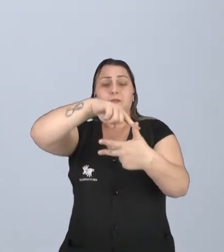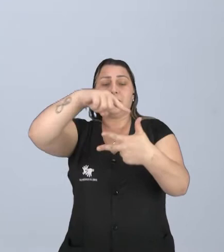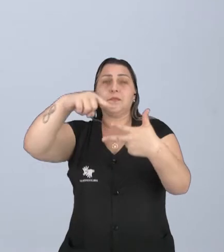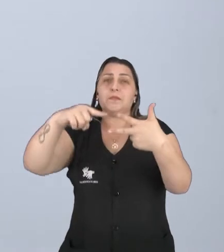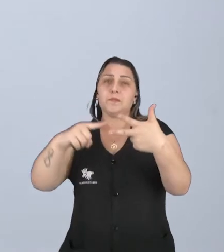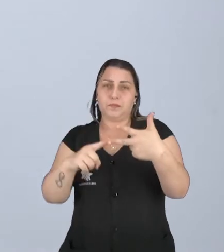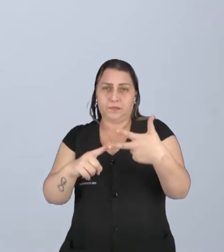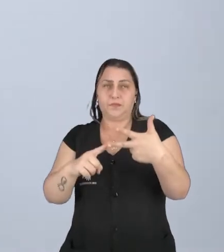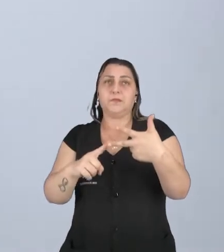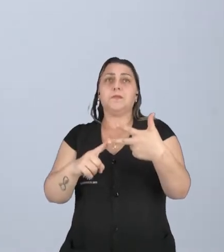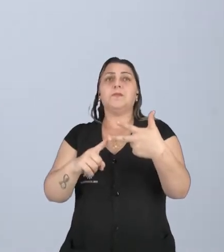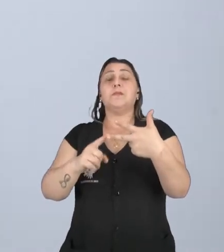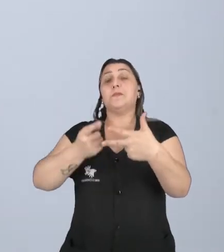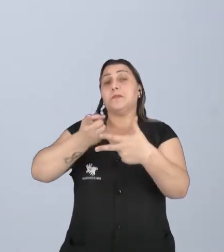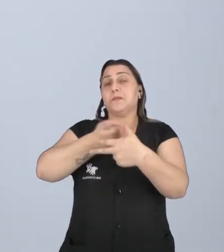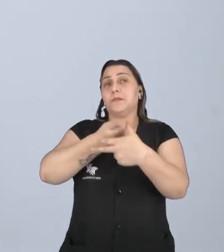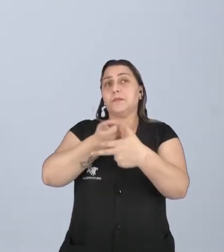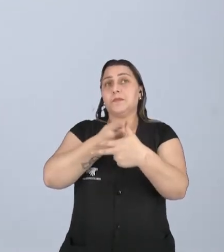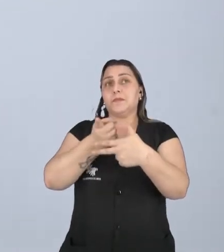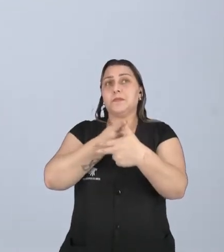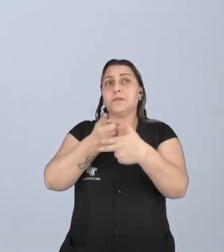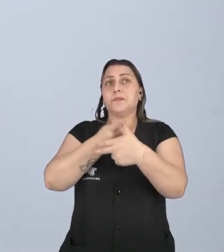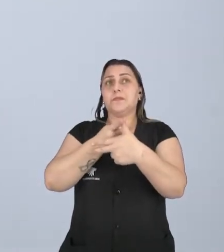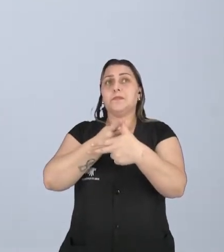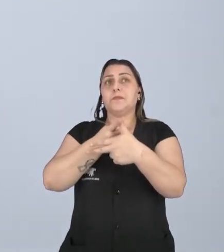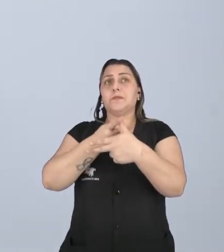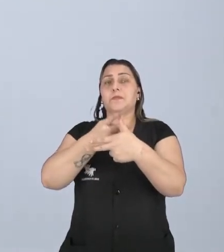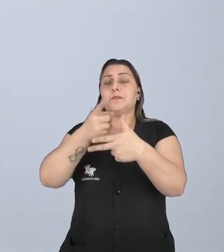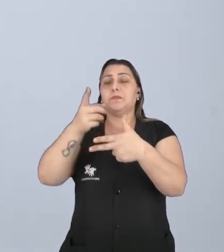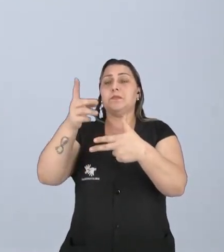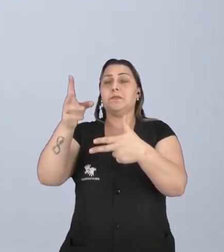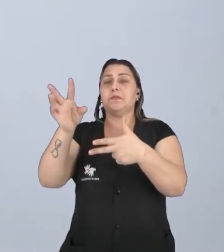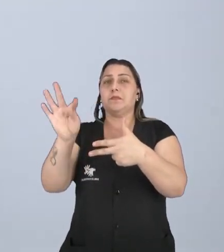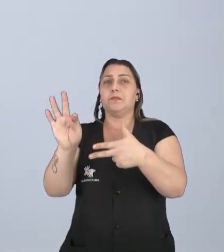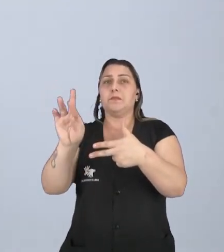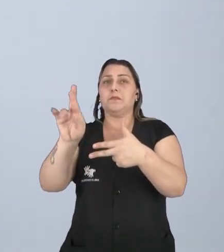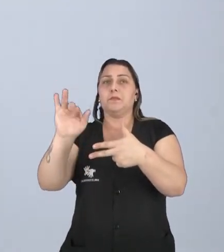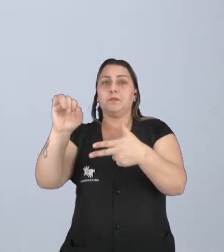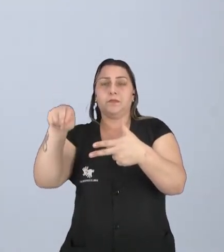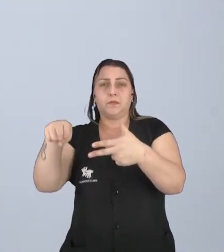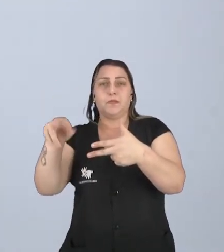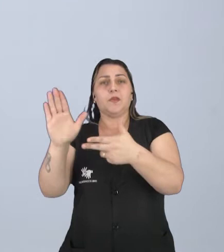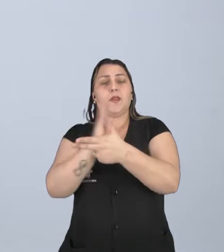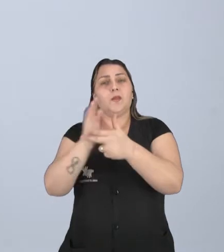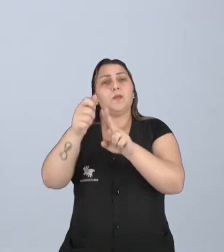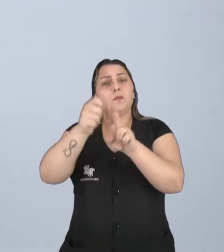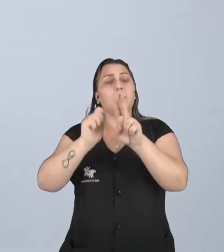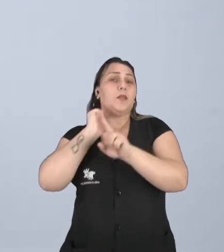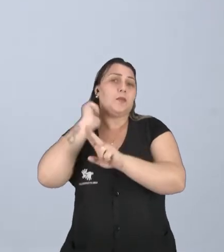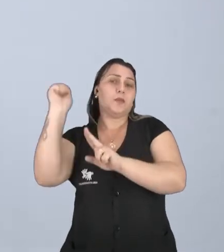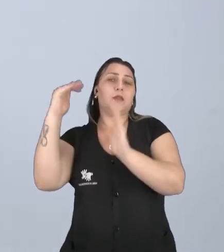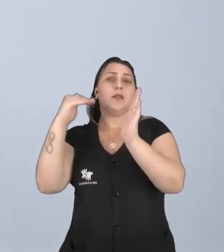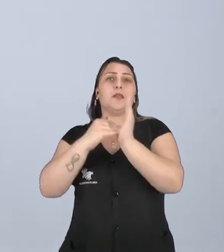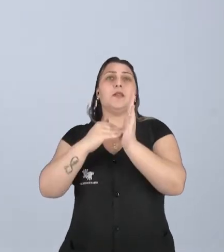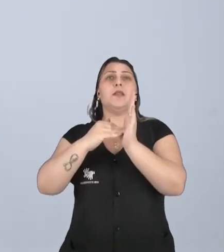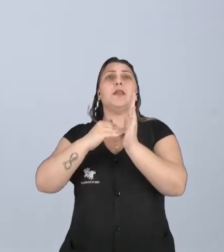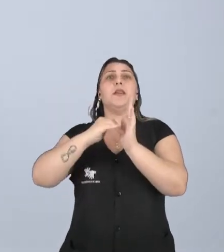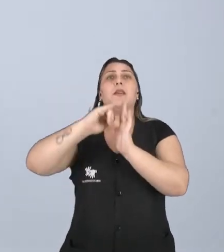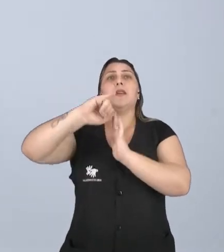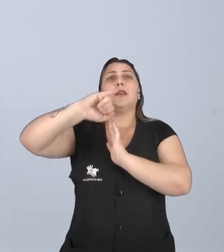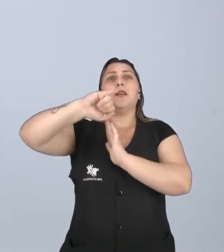três regências. A primeira é a regência trina provisória, né, que ela dura alguns meses, de abril a junho